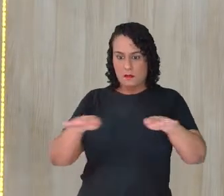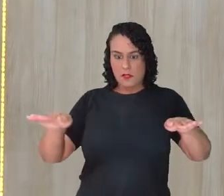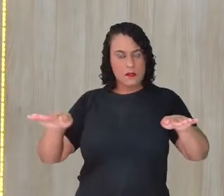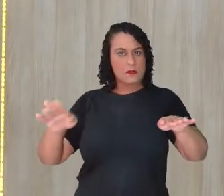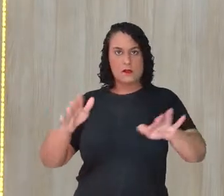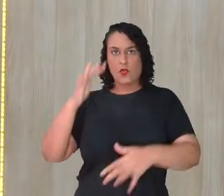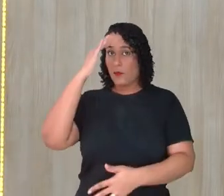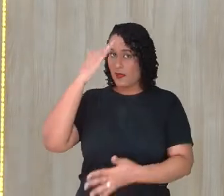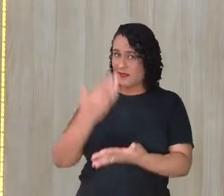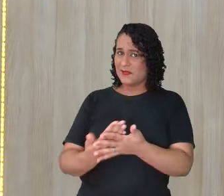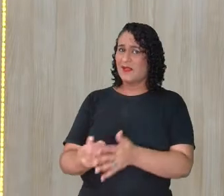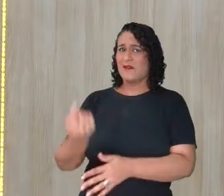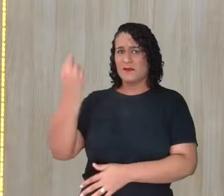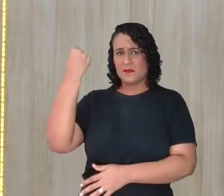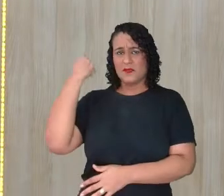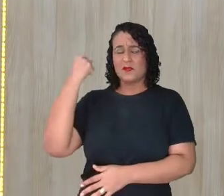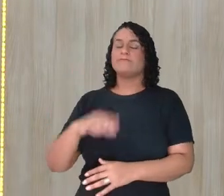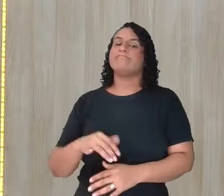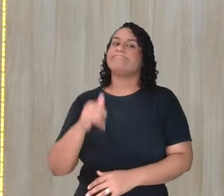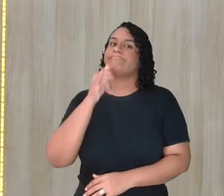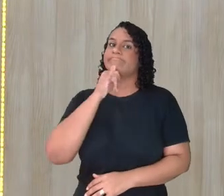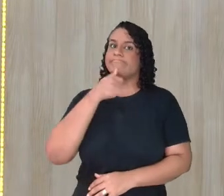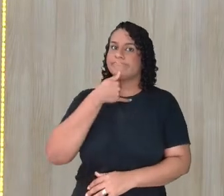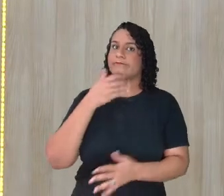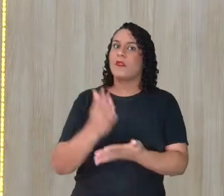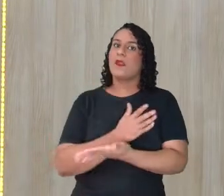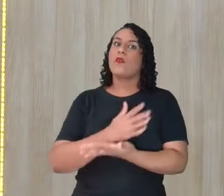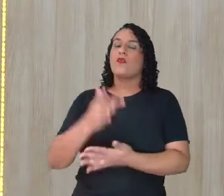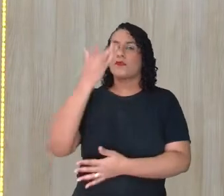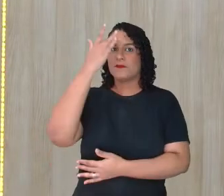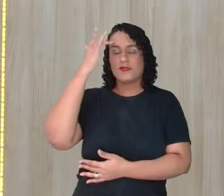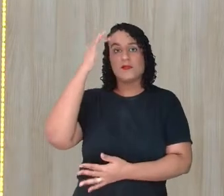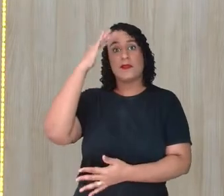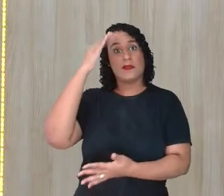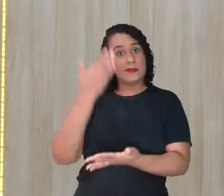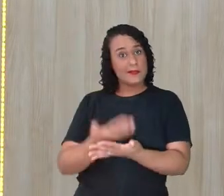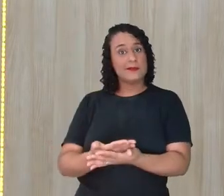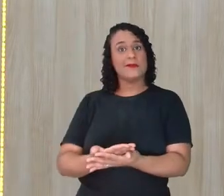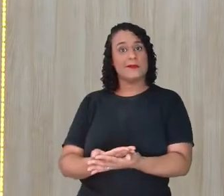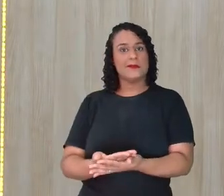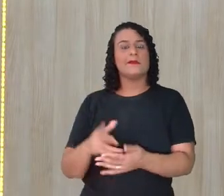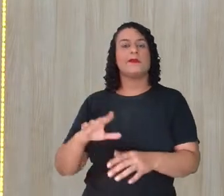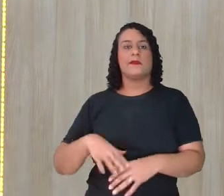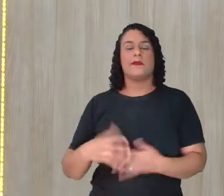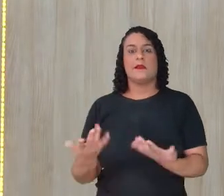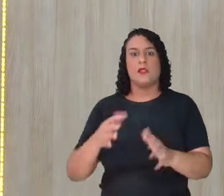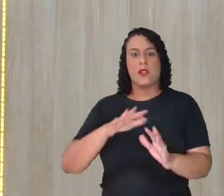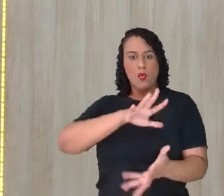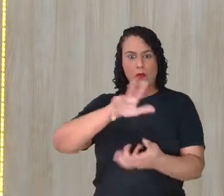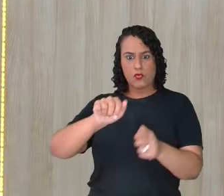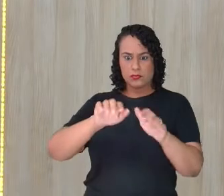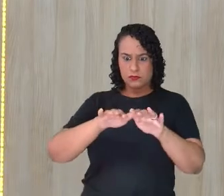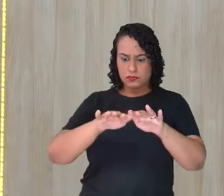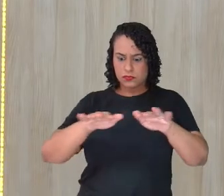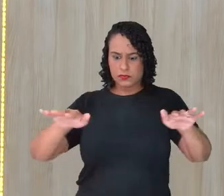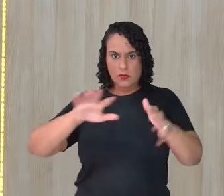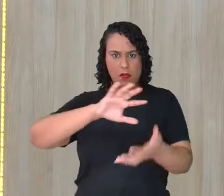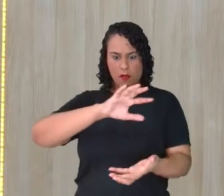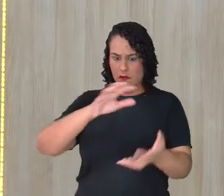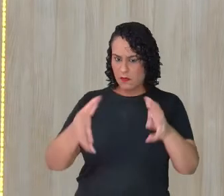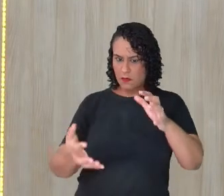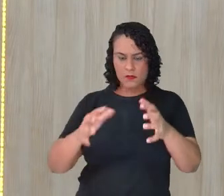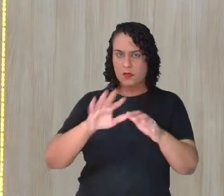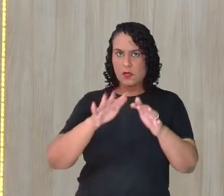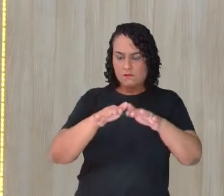se acreditava, né? Inclusive, infelizmente, algumas pessoas ainda acreditam hoje nessa ideia de Terra plana, né? E ele dizia o seguinte,